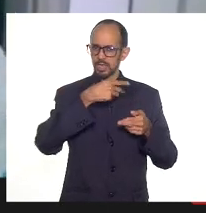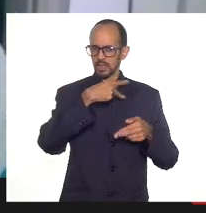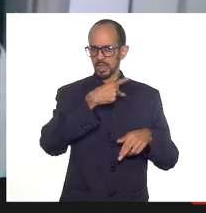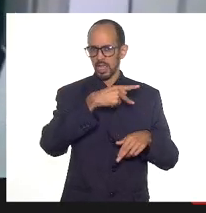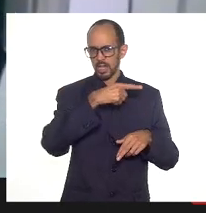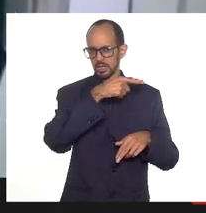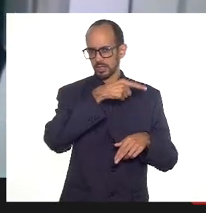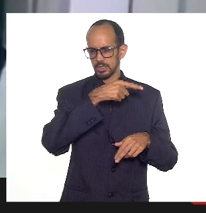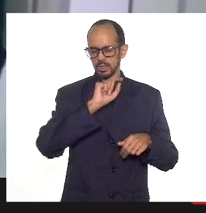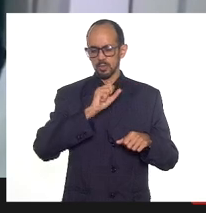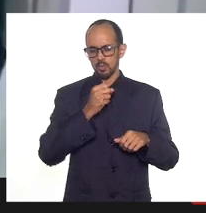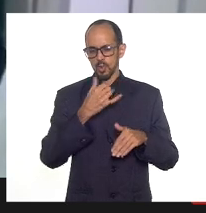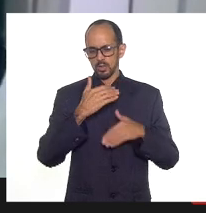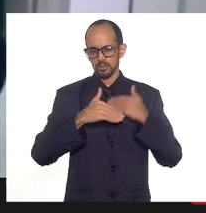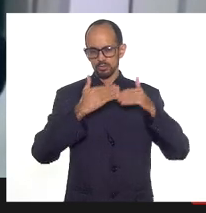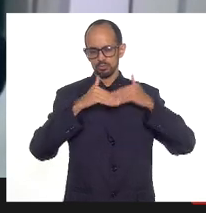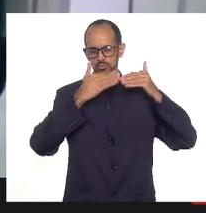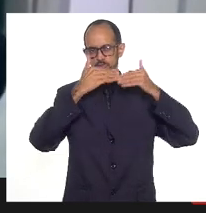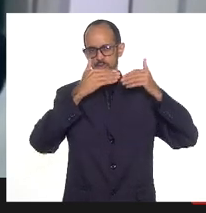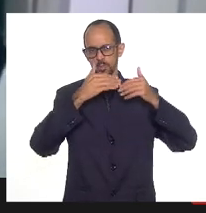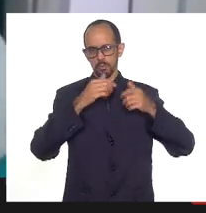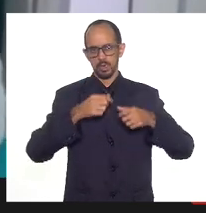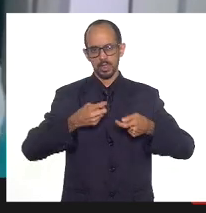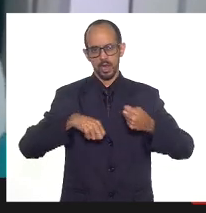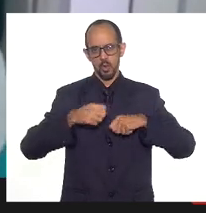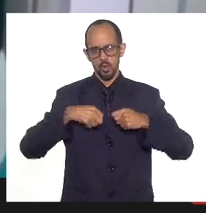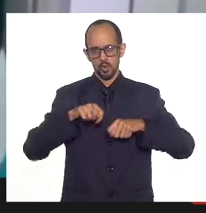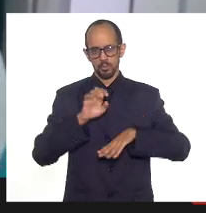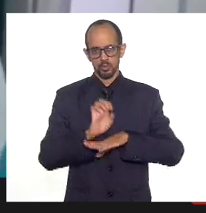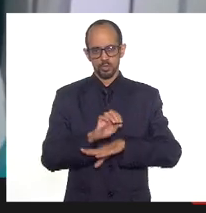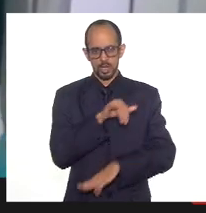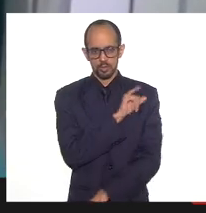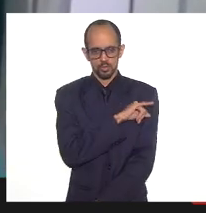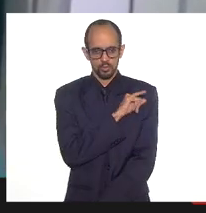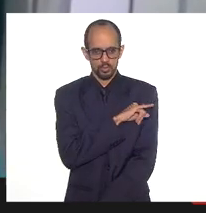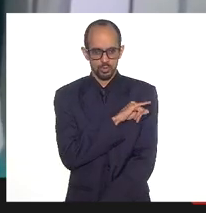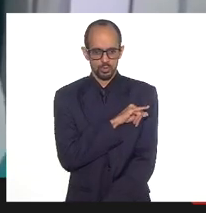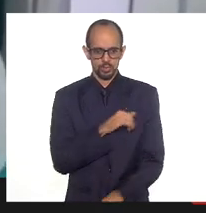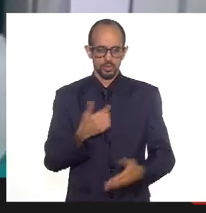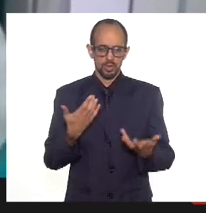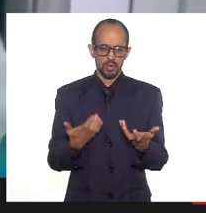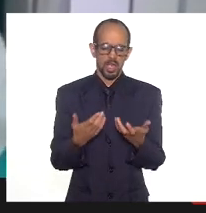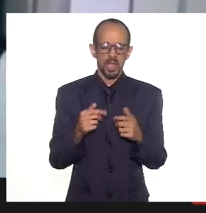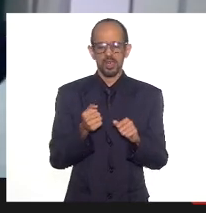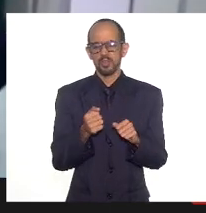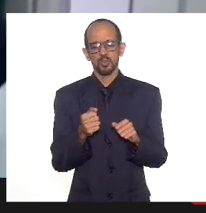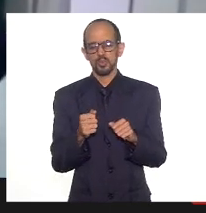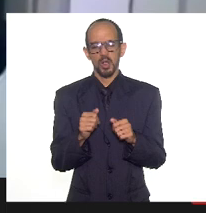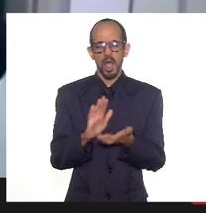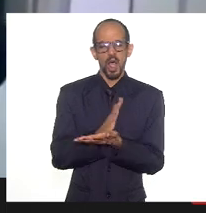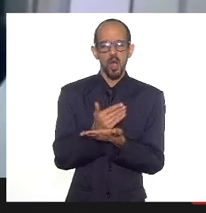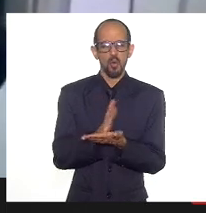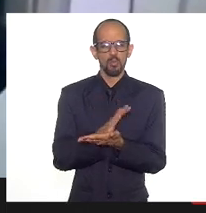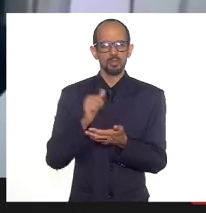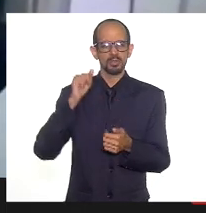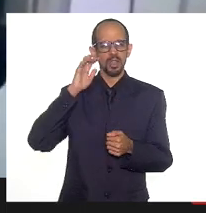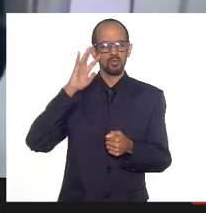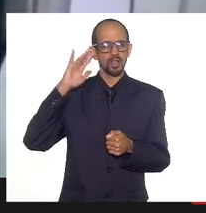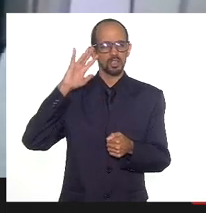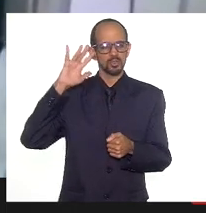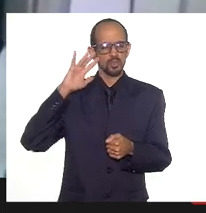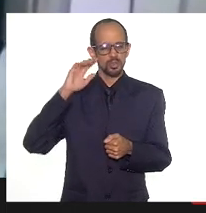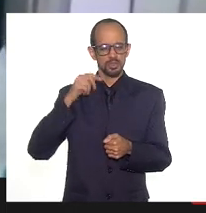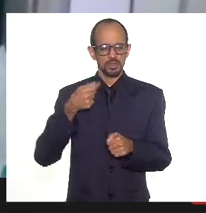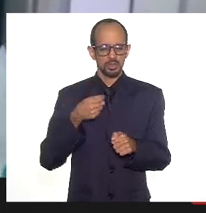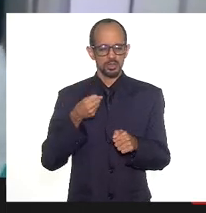avança na direção do desenvolvimento econômico do nosso Estado. Eu queria fazer algumas reflexões abertas, enfim, e